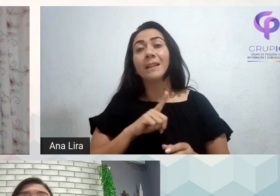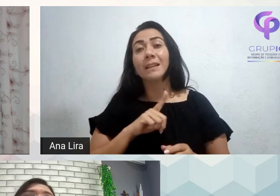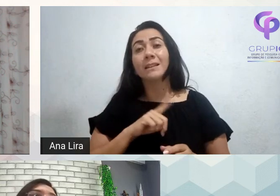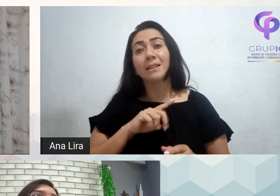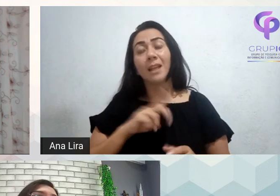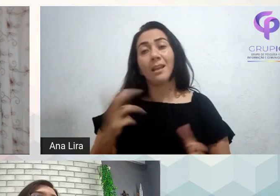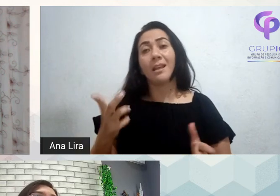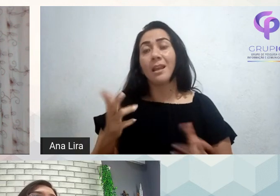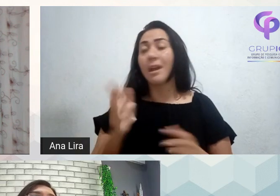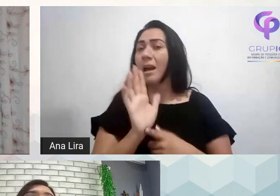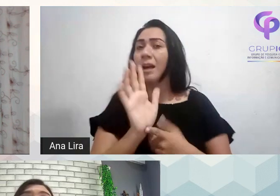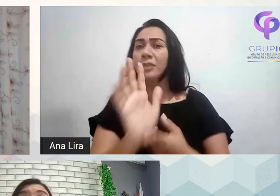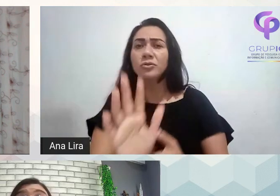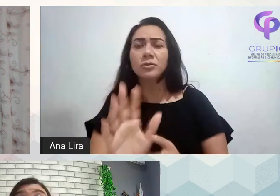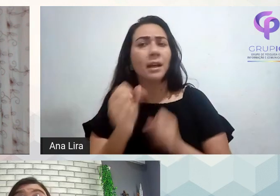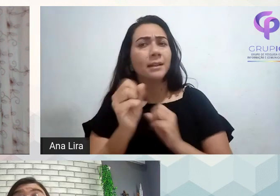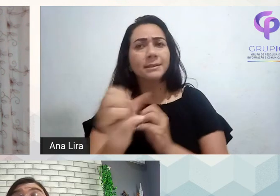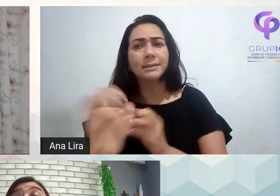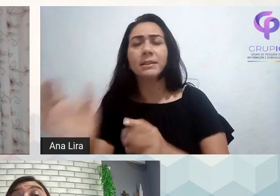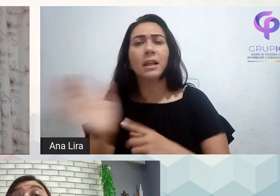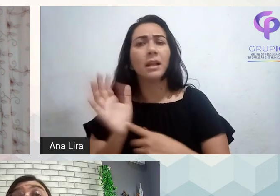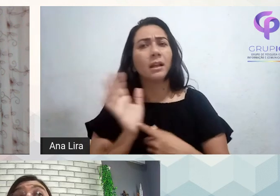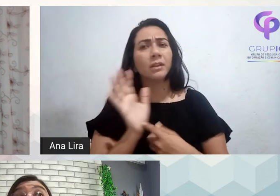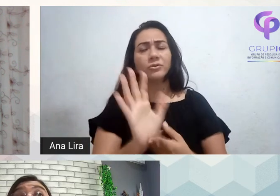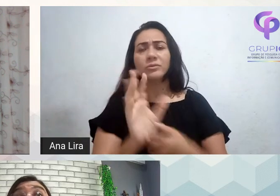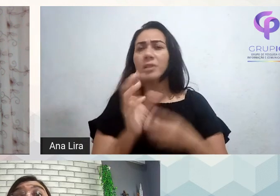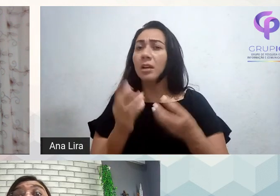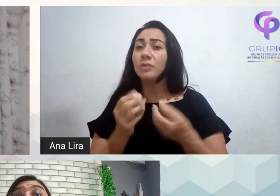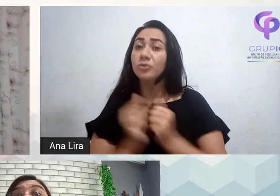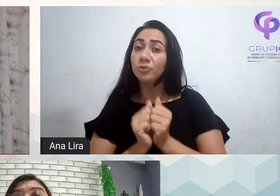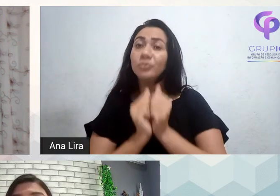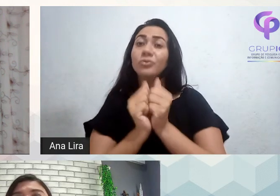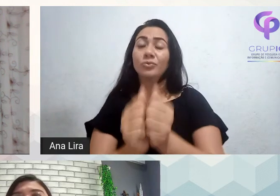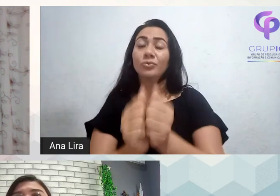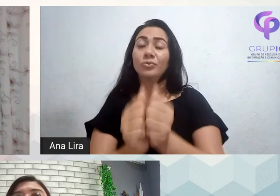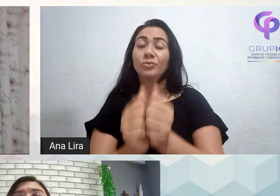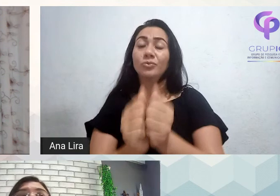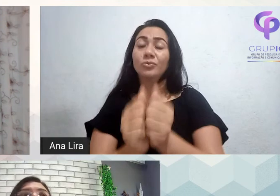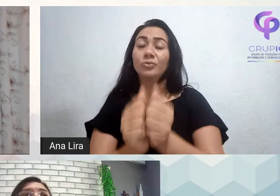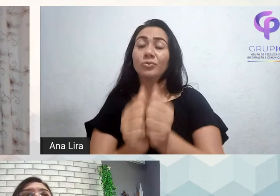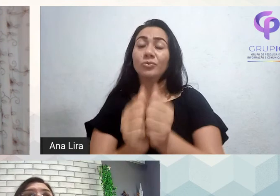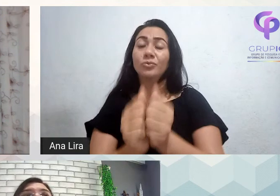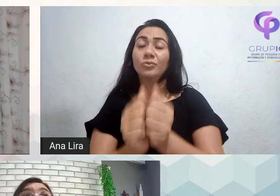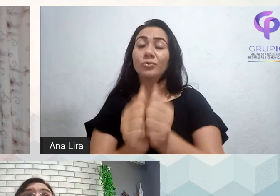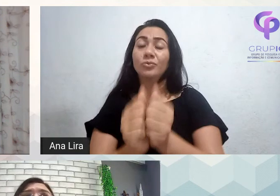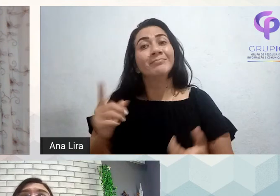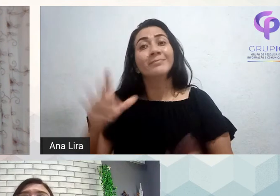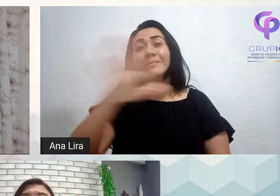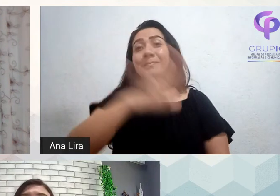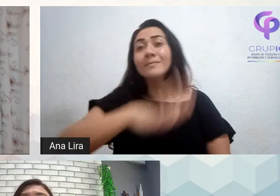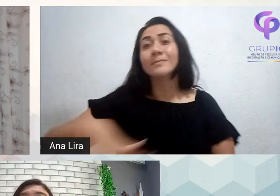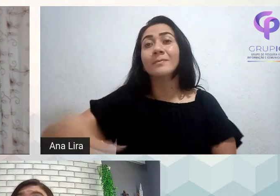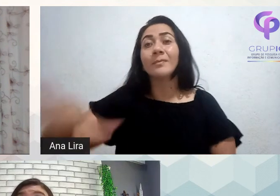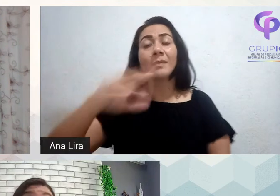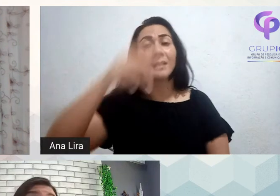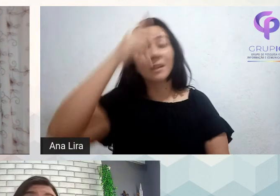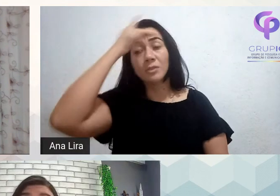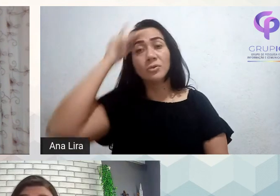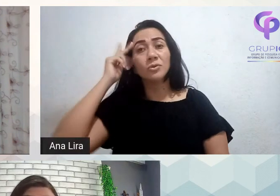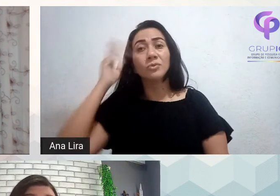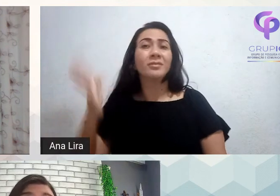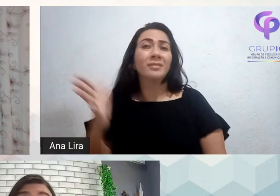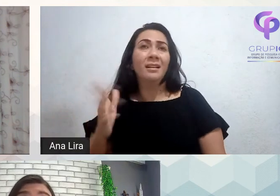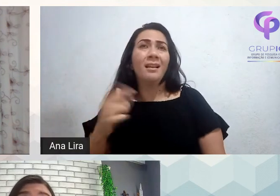sociedade. Afinal de contas, a sociedade que está nos bancando. Eu faço uma universidade pública, é de graça. Não, não é